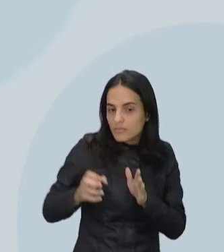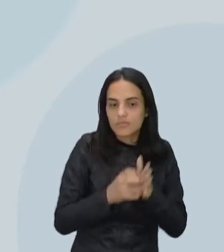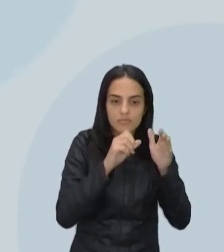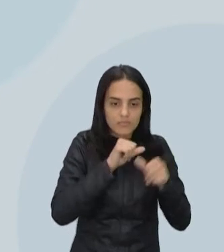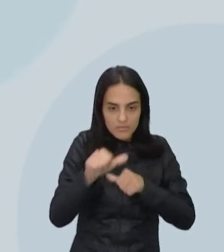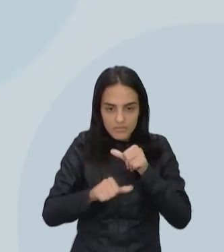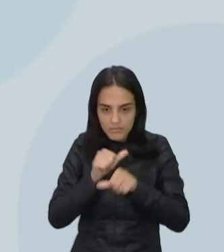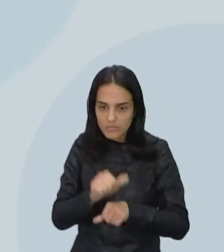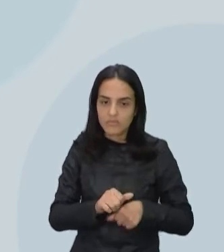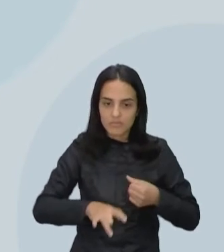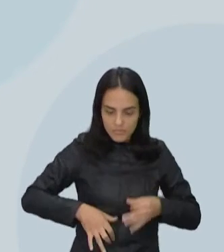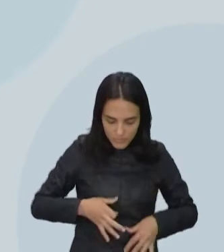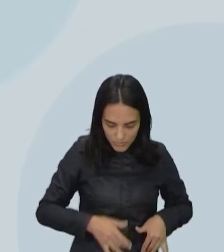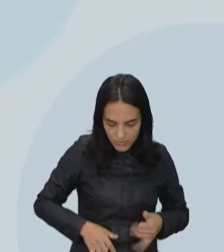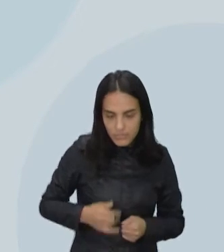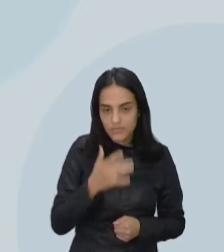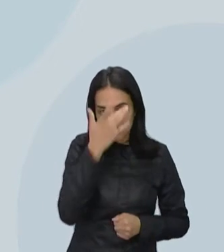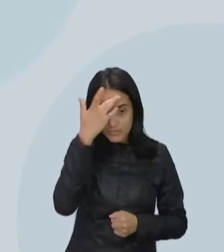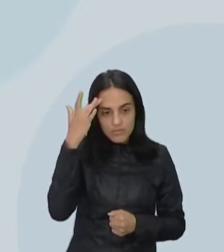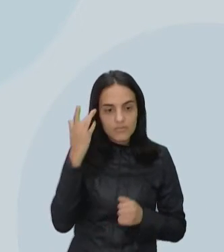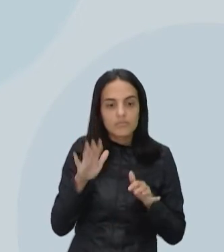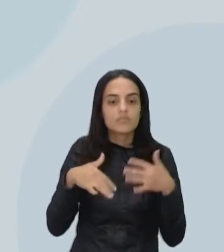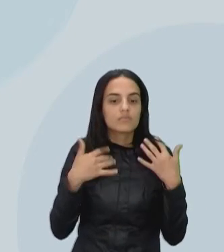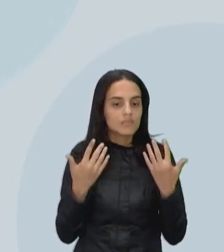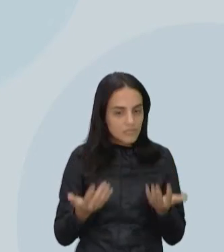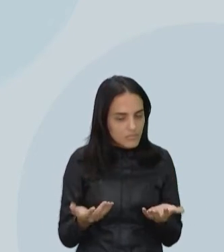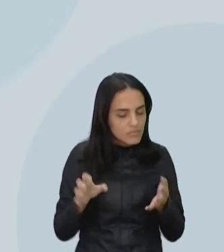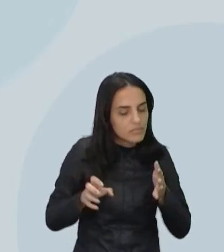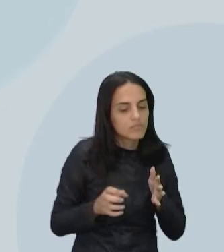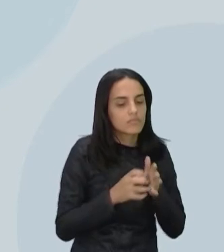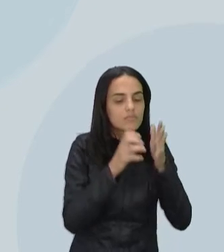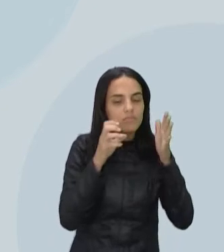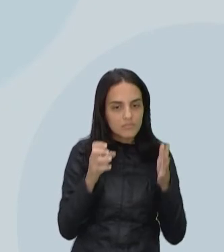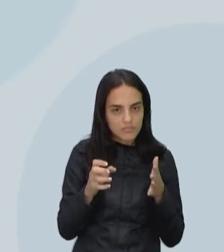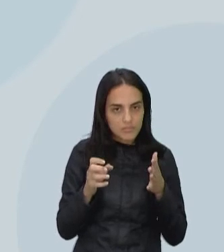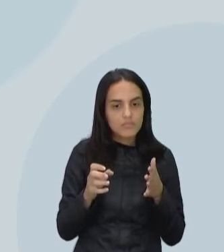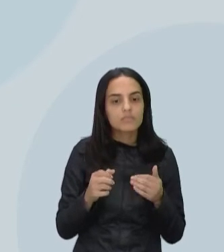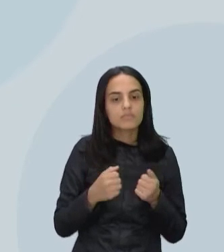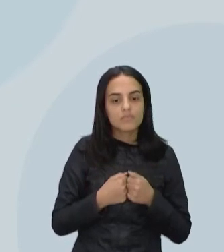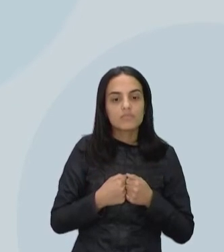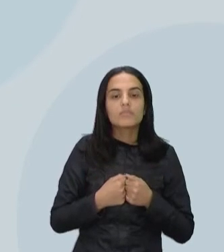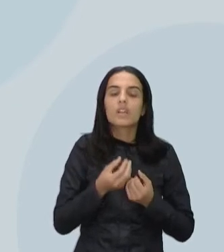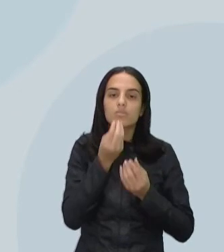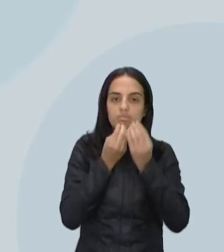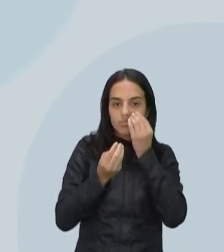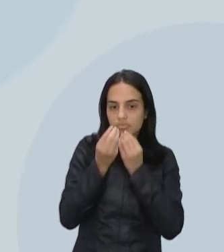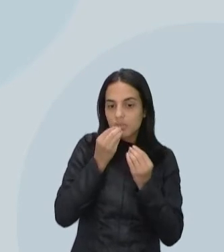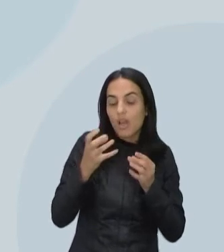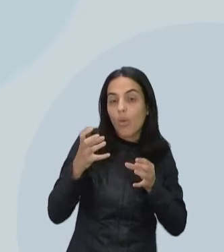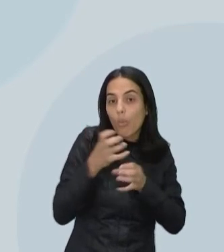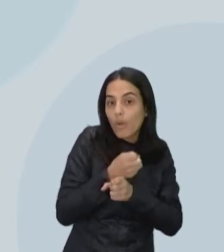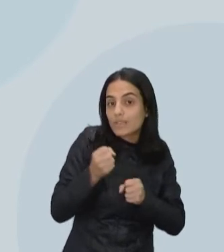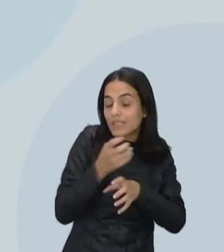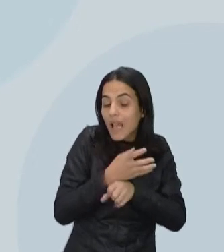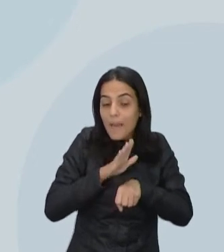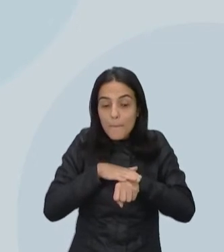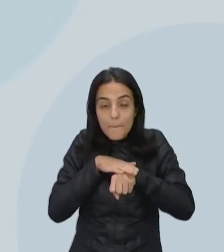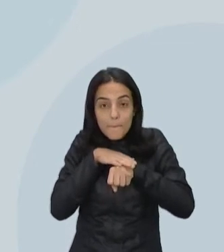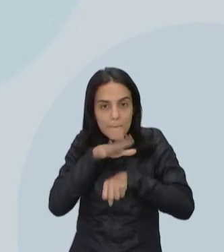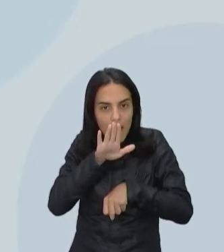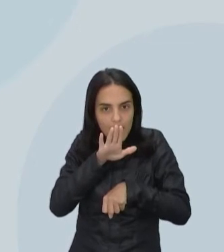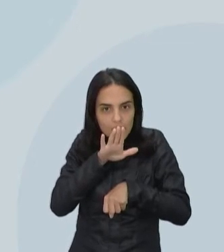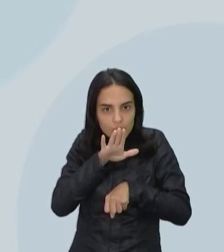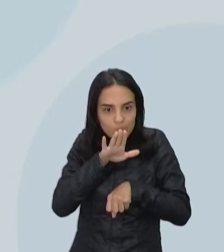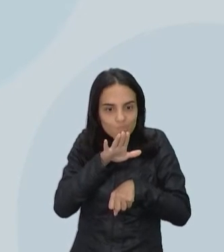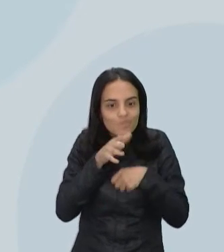no organismo dos seres vivos, né? Quais seriam as consequências da ingestão de quantidades acima